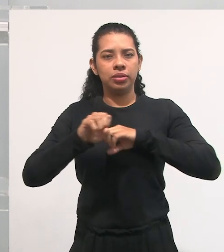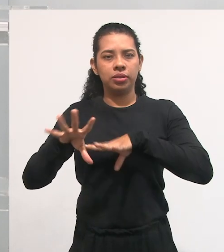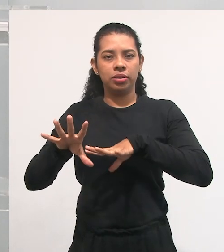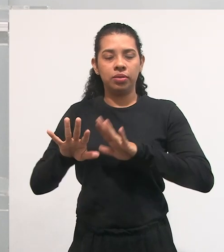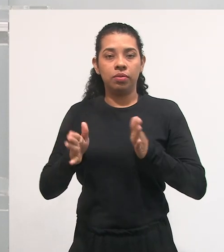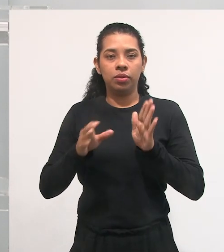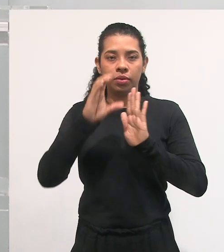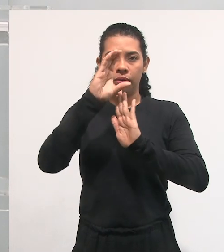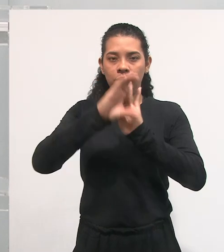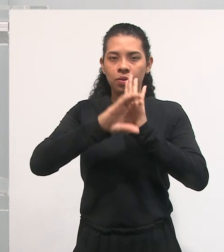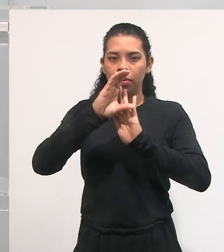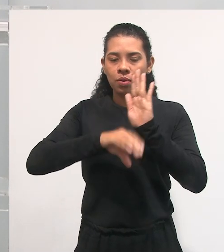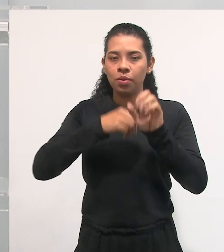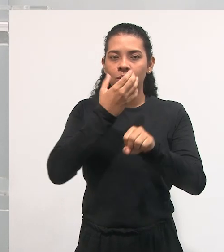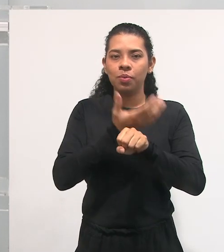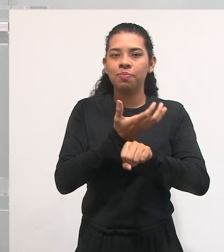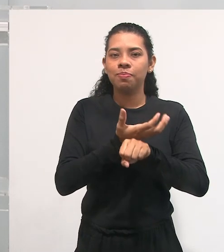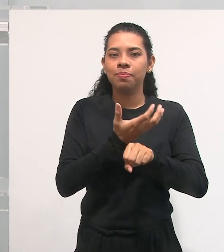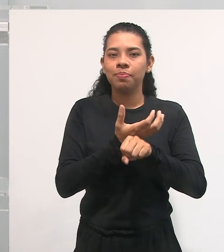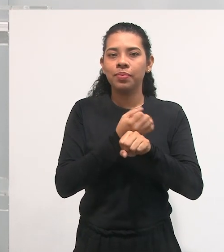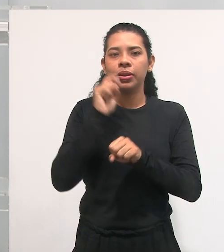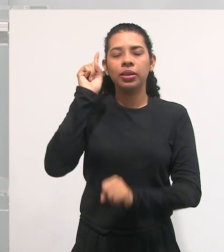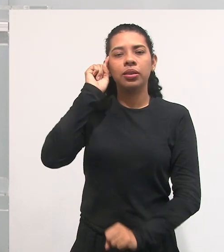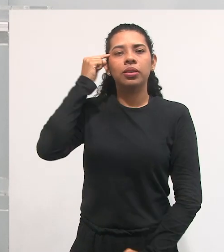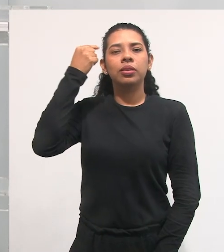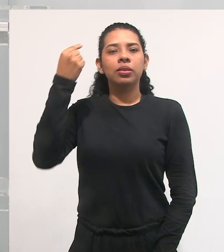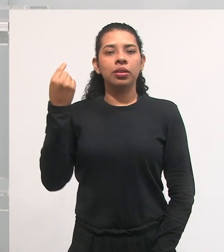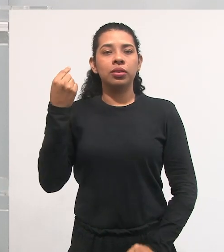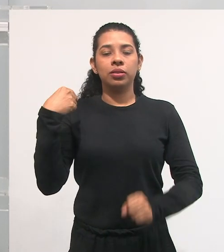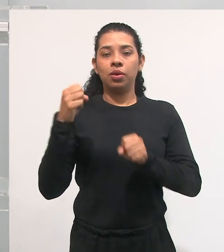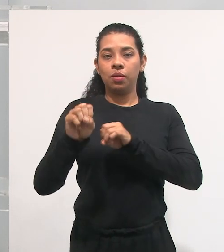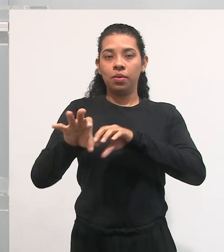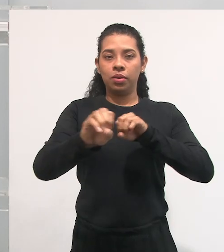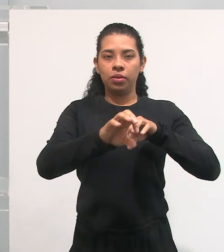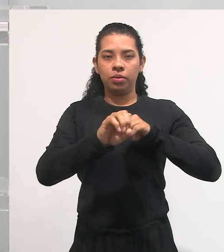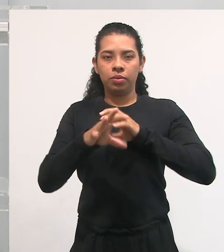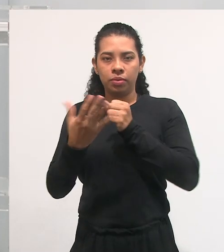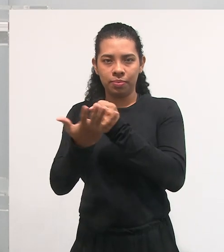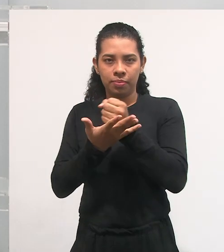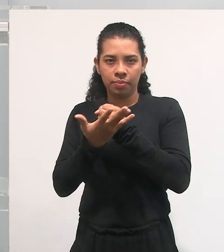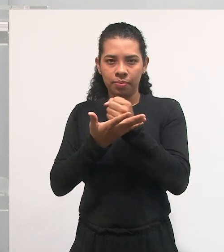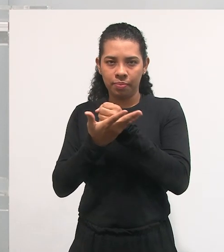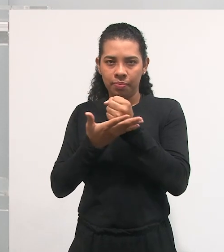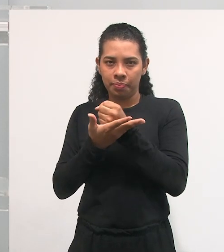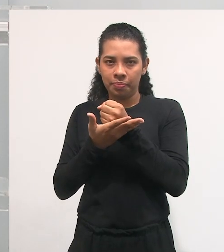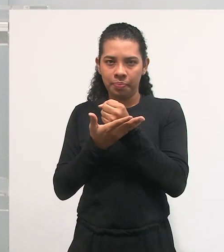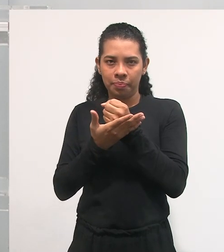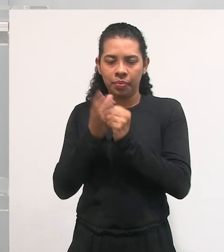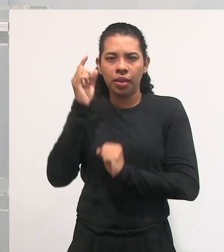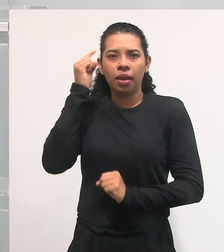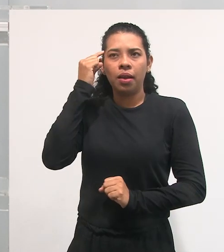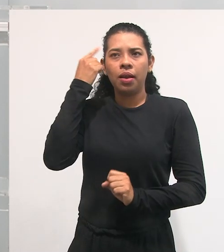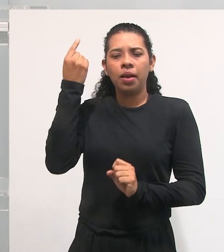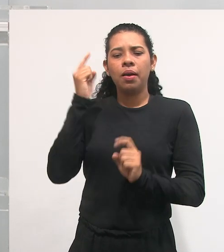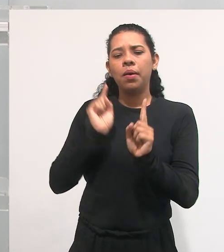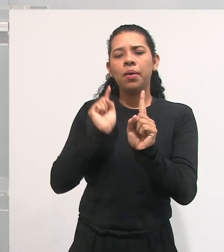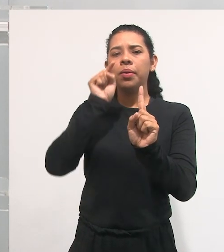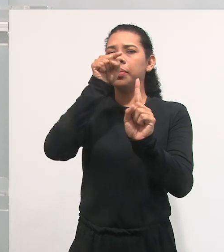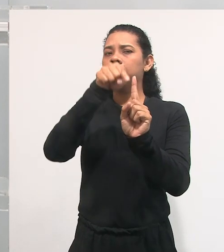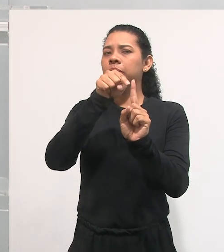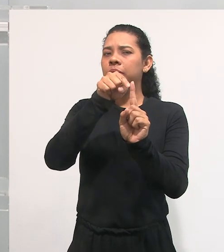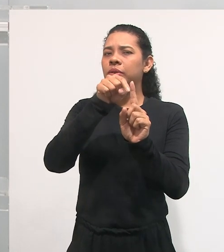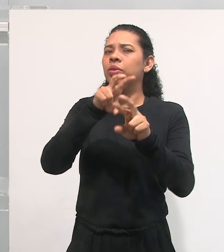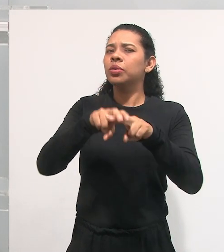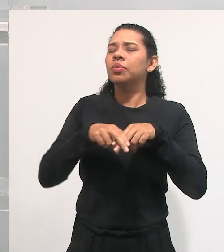é do que essas intenções formativas. A educação básica tem intenção de formar para quê?